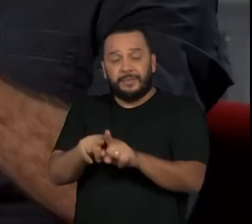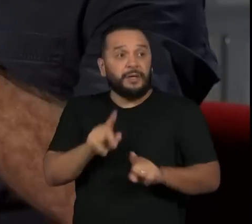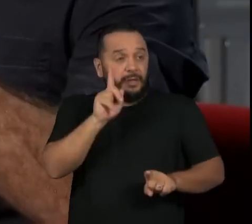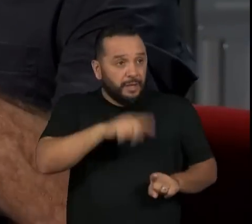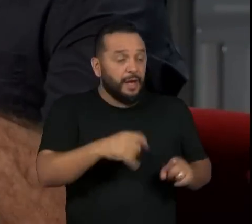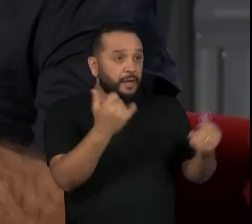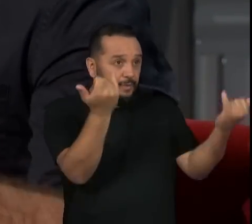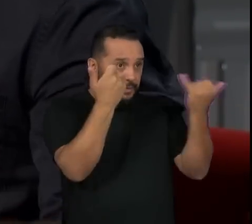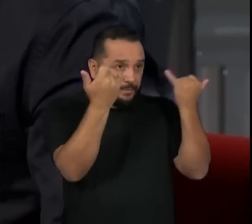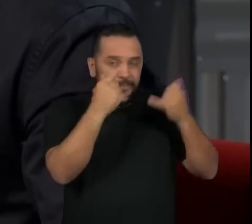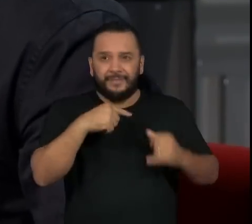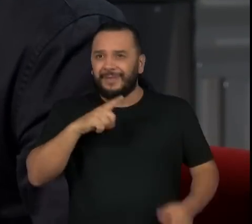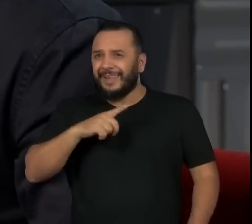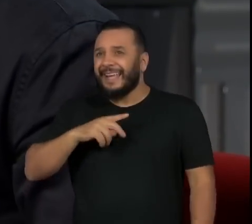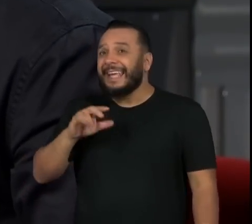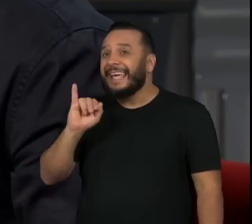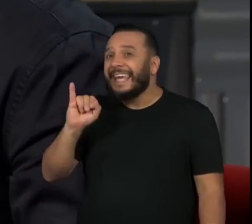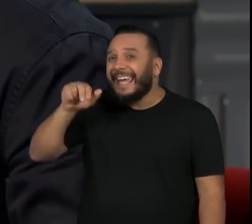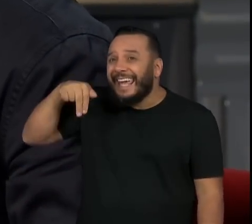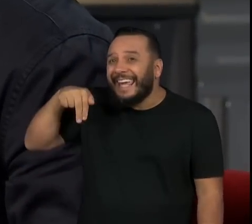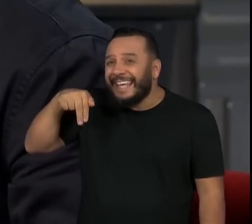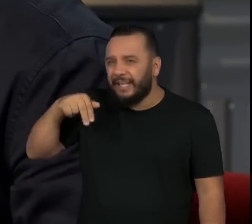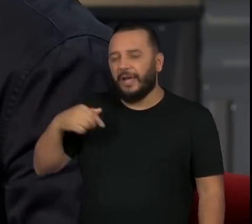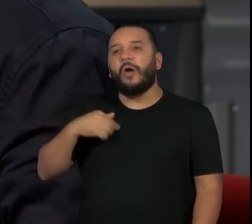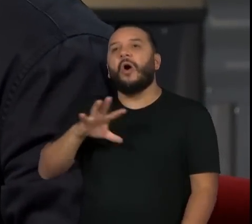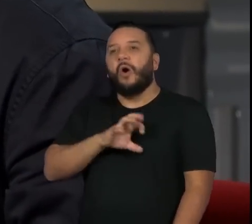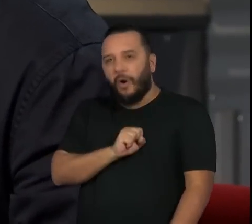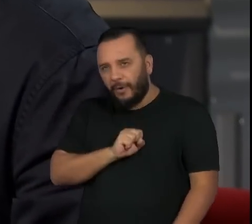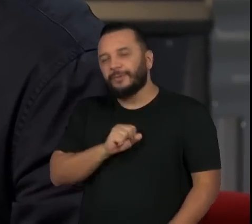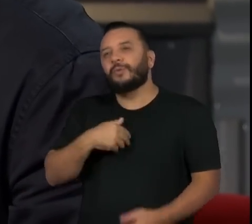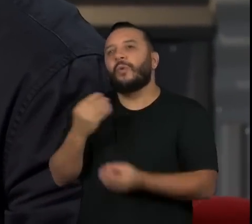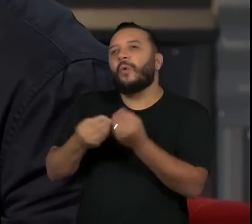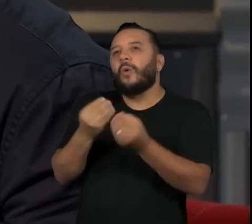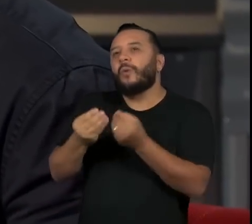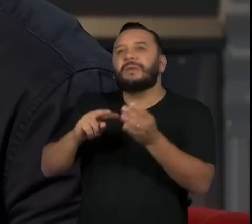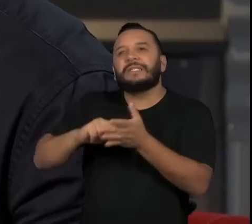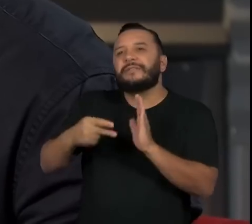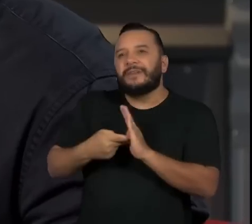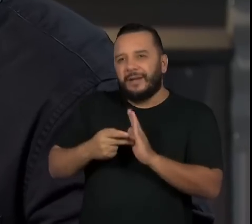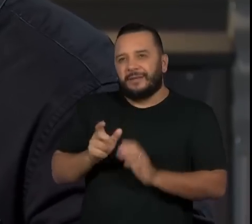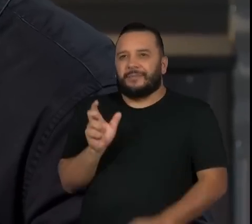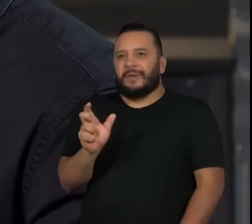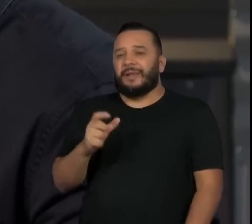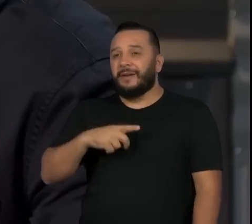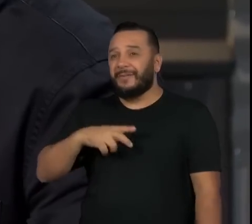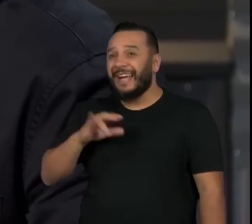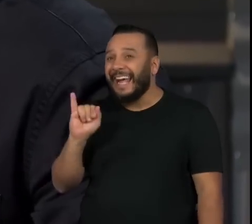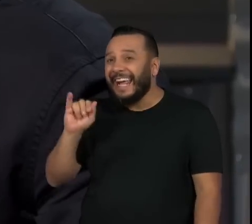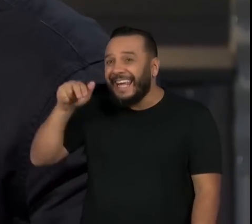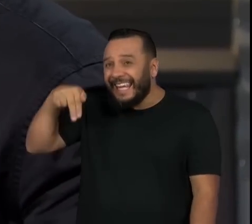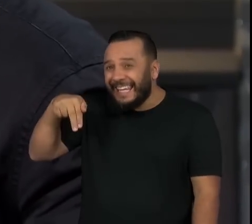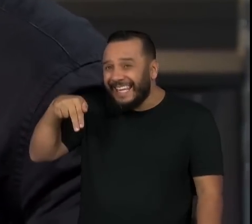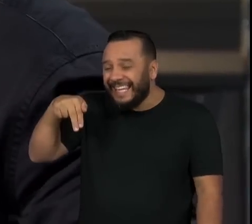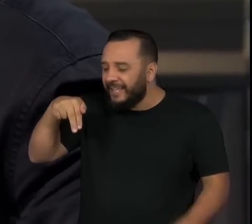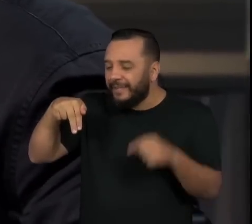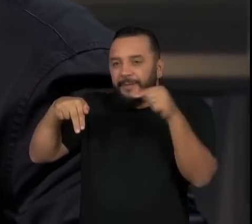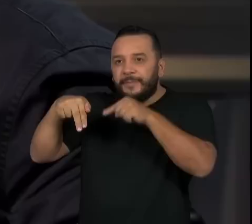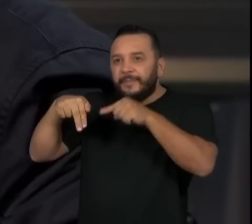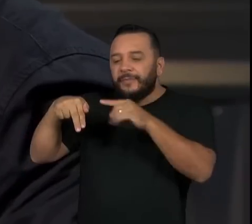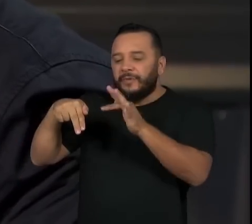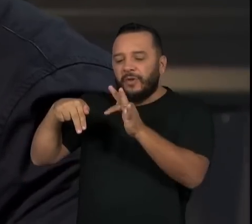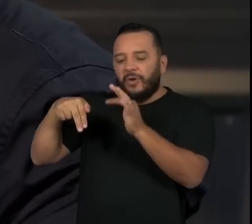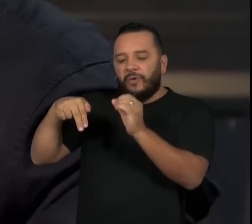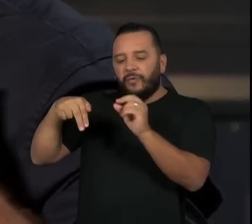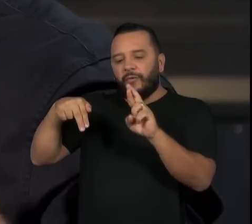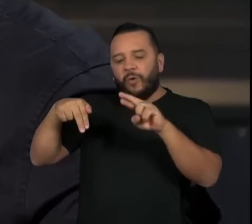de eu gosto muito de etimologia das palavras, você já deve ter percebido. Informação, ou seja, a forma como a gente se molda